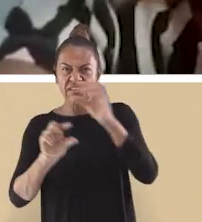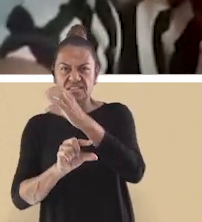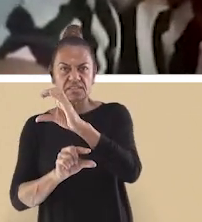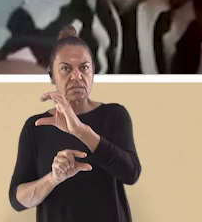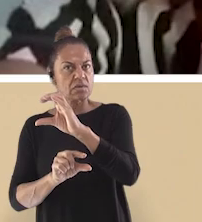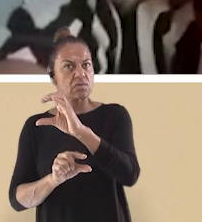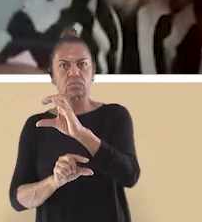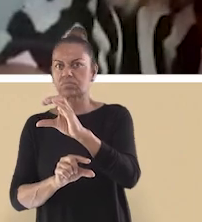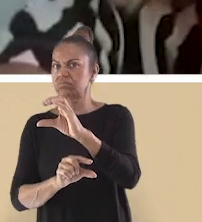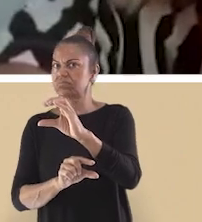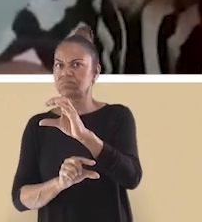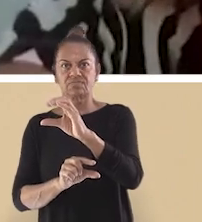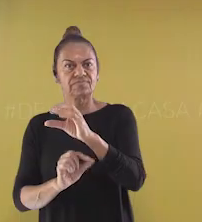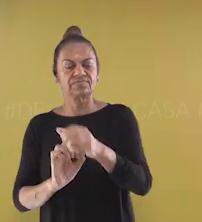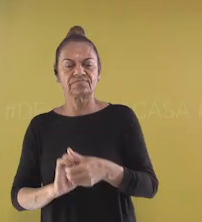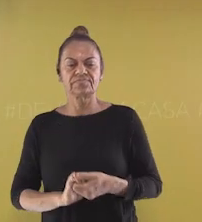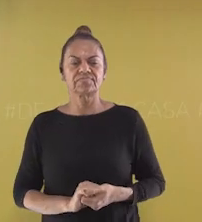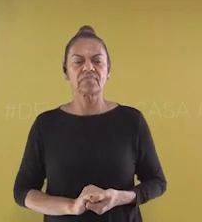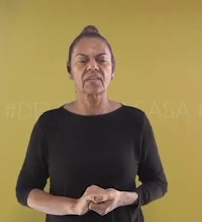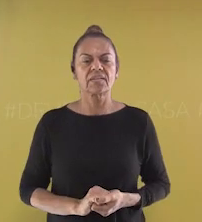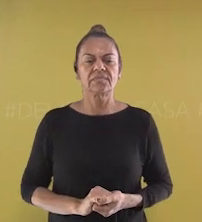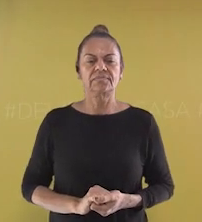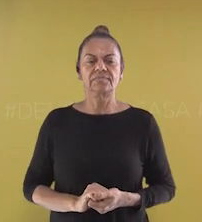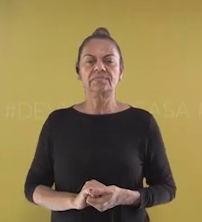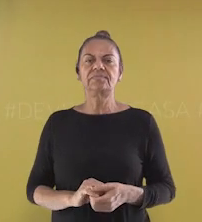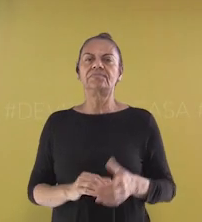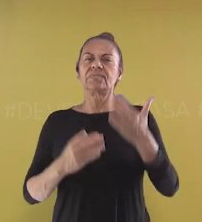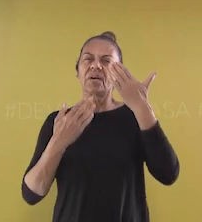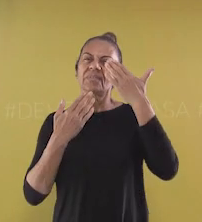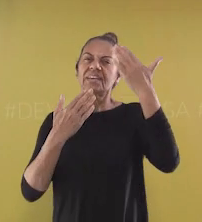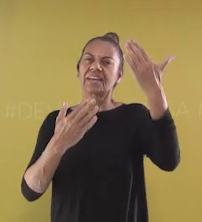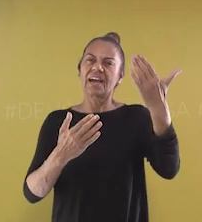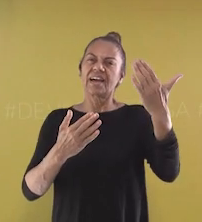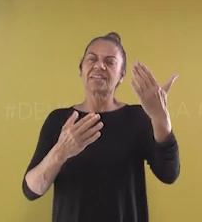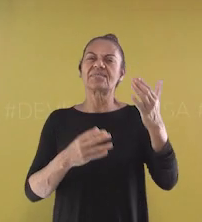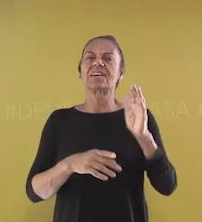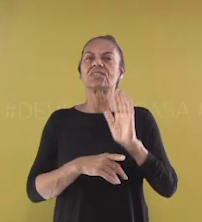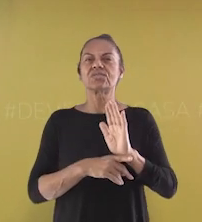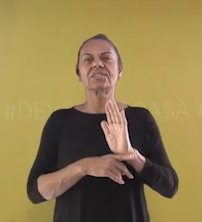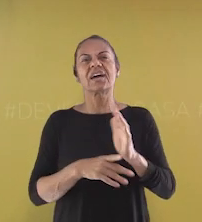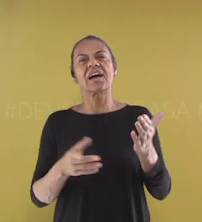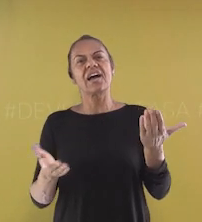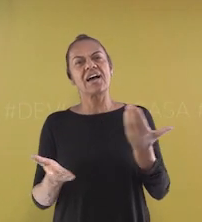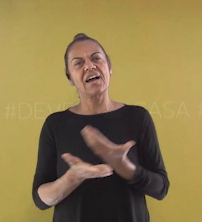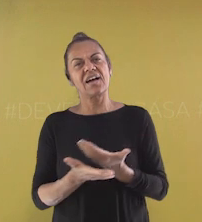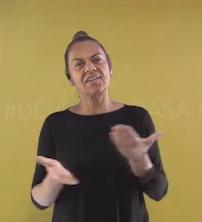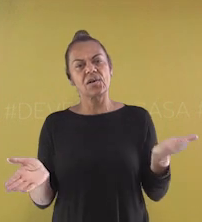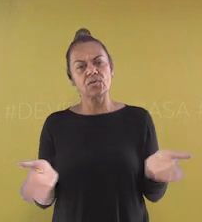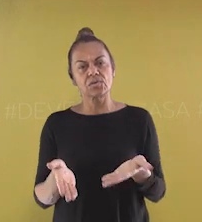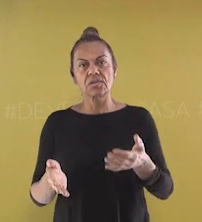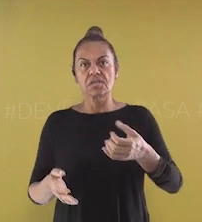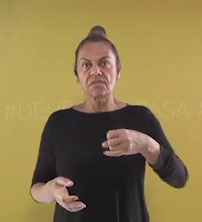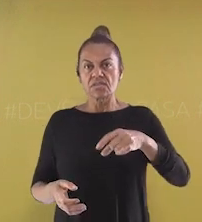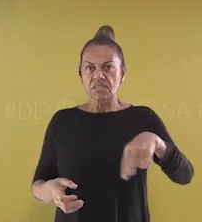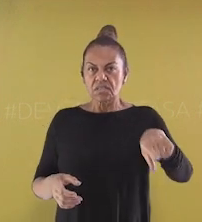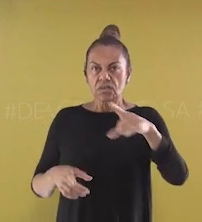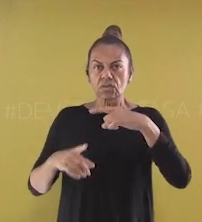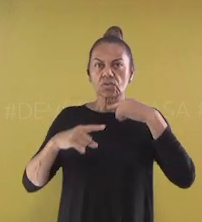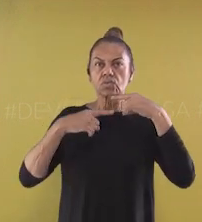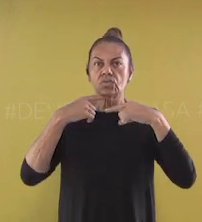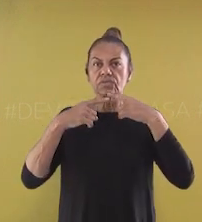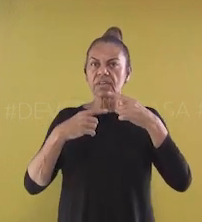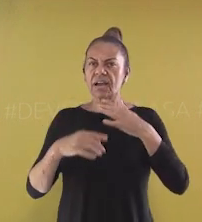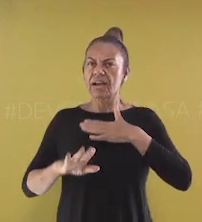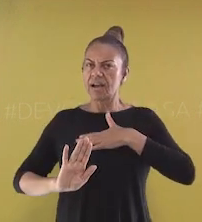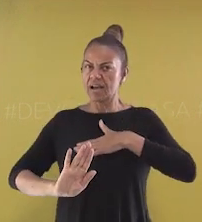Um abraço e até a próxima. Muito obrigada, professora Leia, por contribuir com a nossa aula de hoje. E se vocês ainda